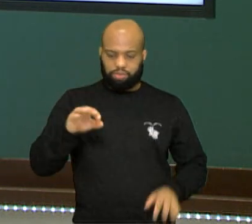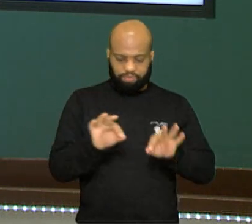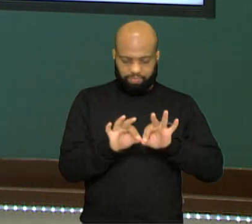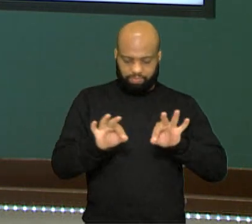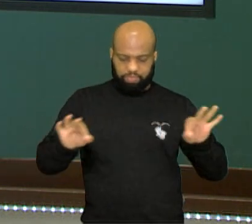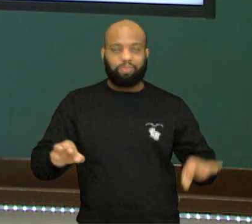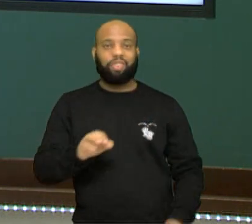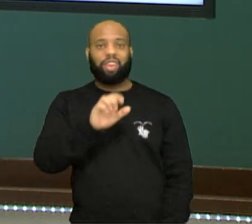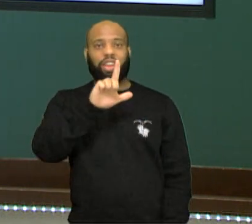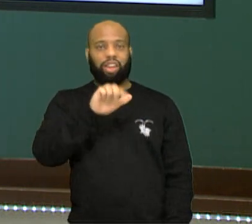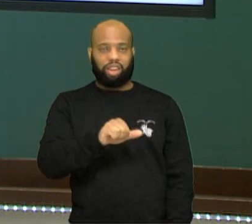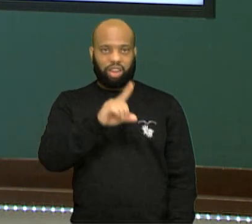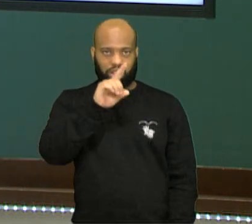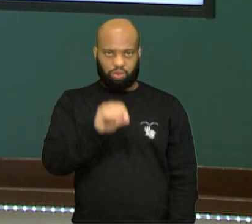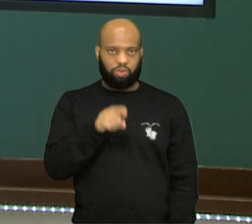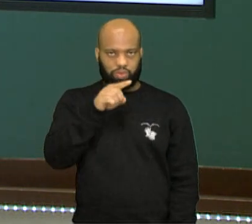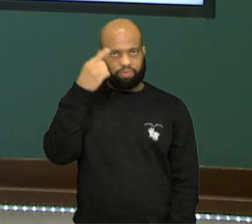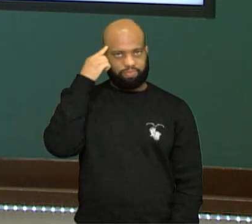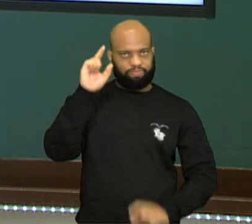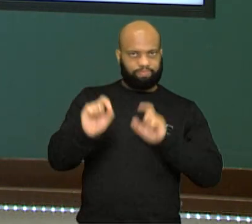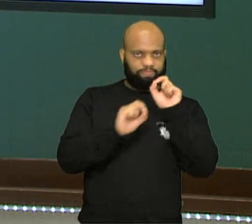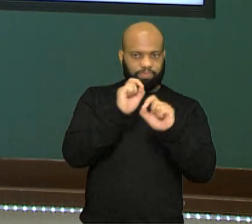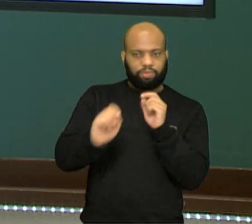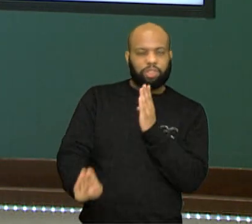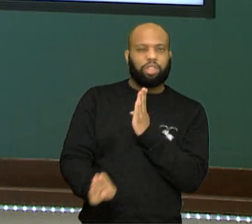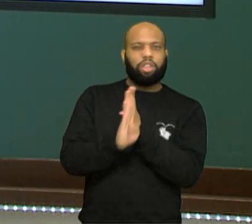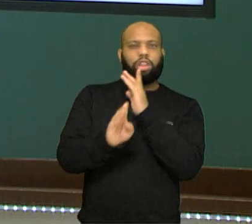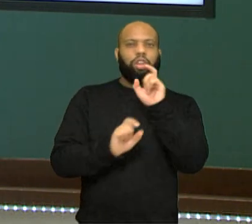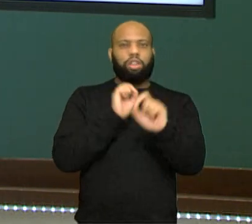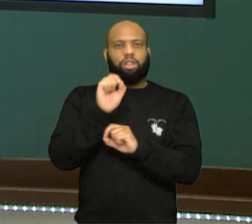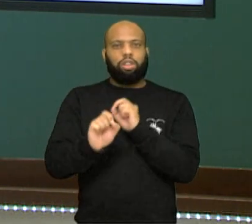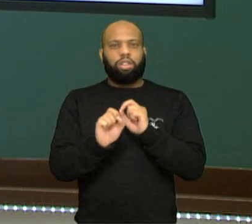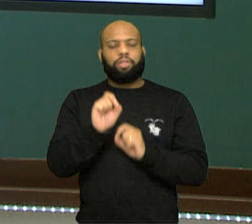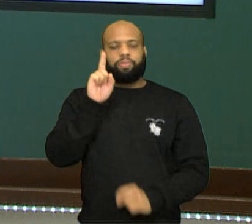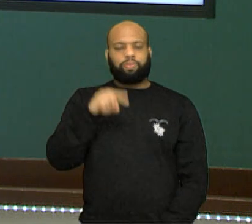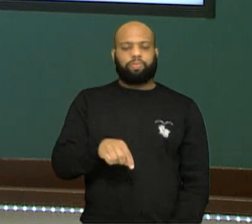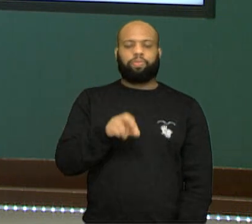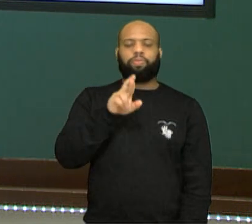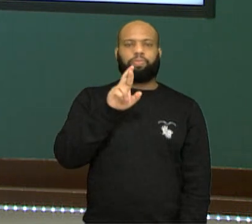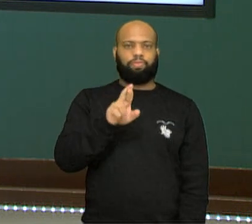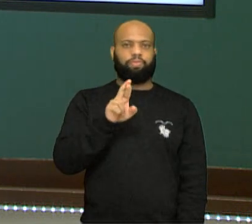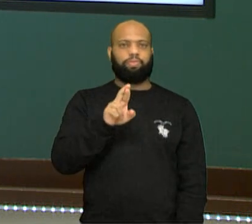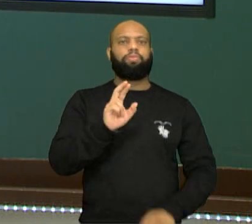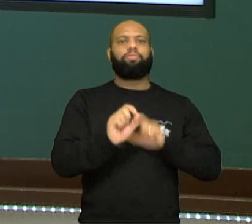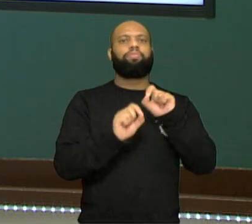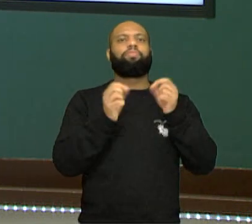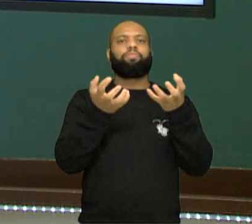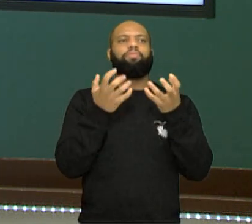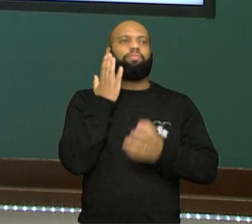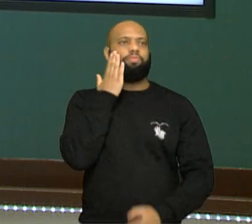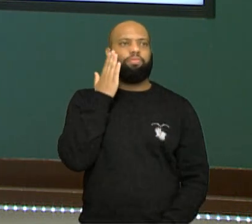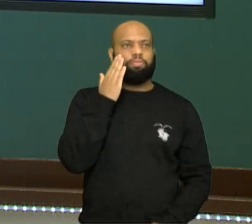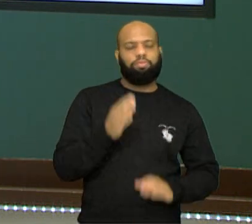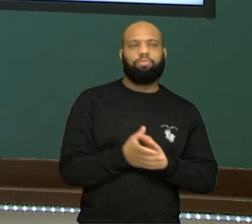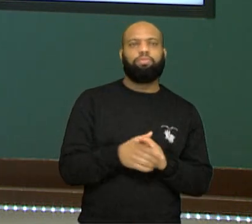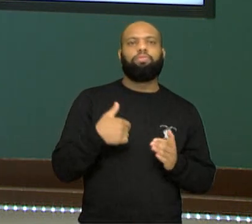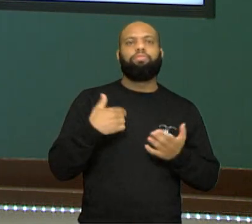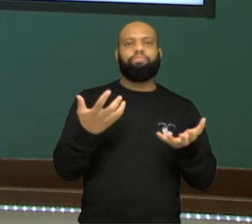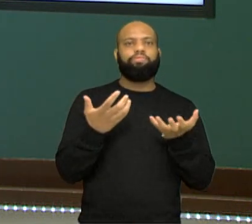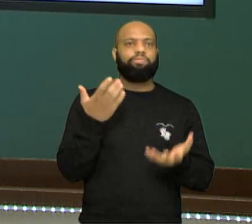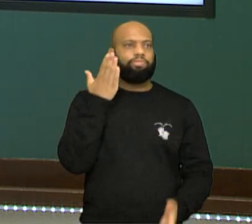Bem, aí vocês vão pensar para descobrir qual que vai ser o raio. Porque o que a gente quer saber? Qual é a